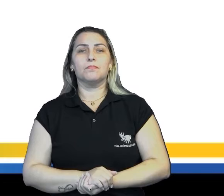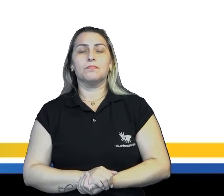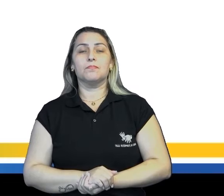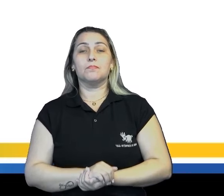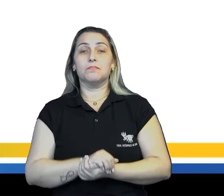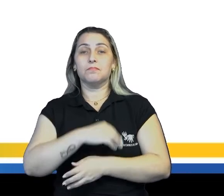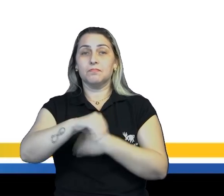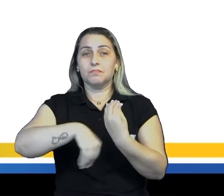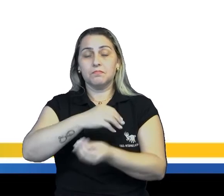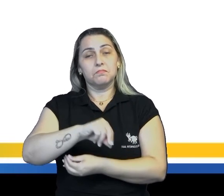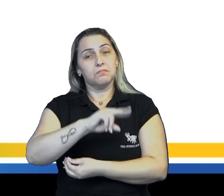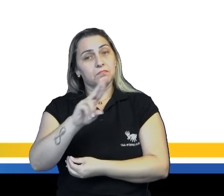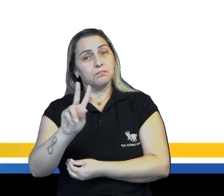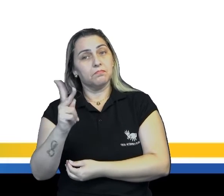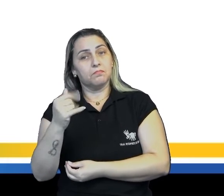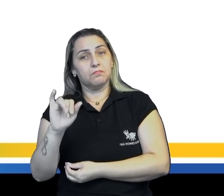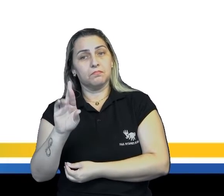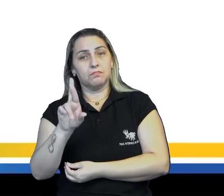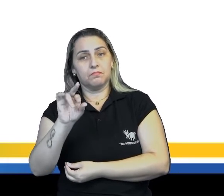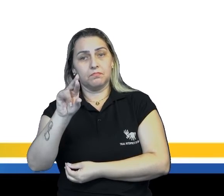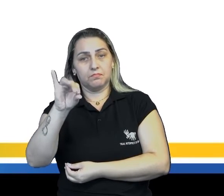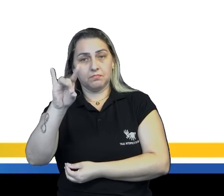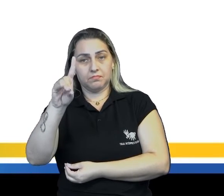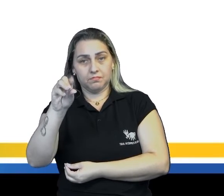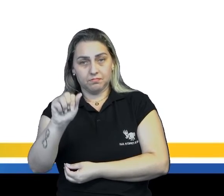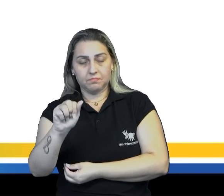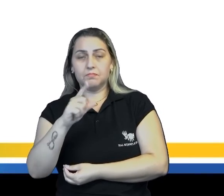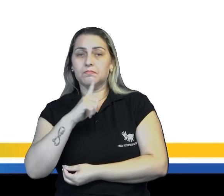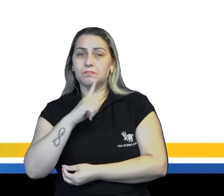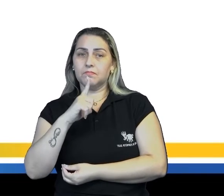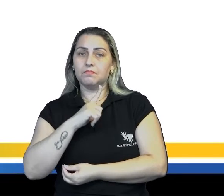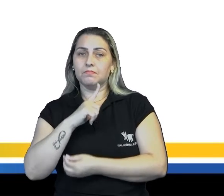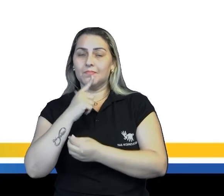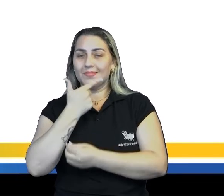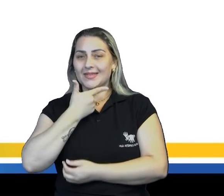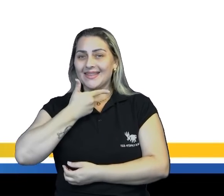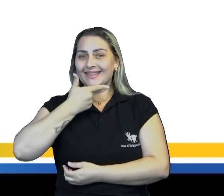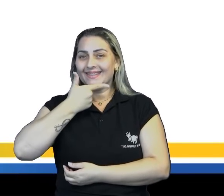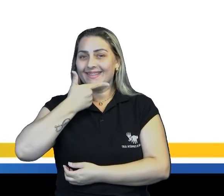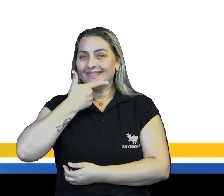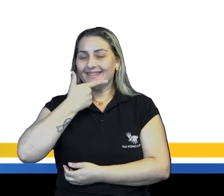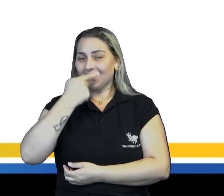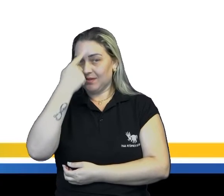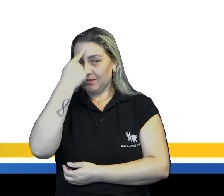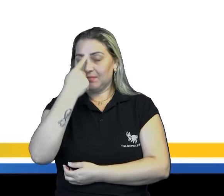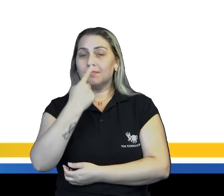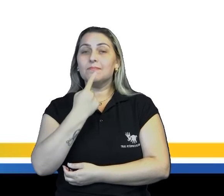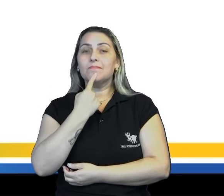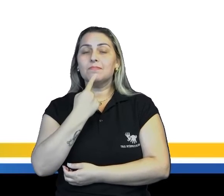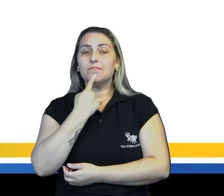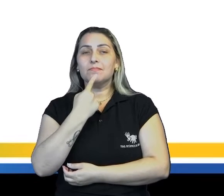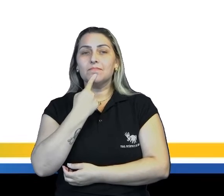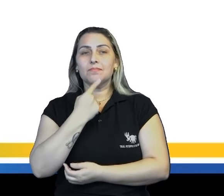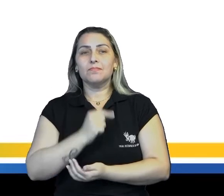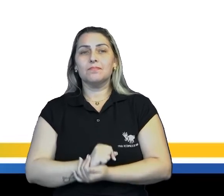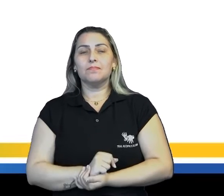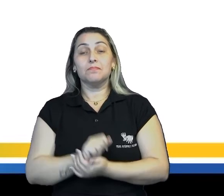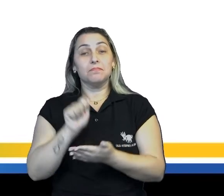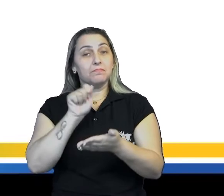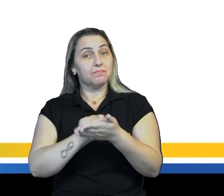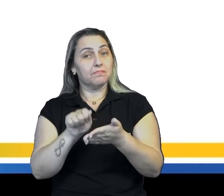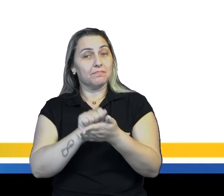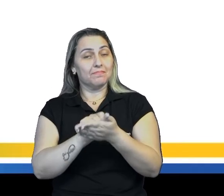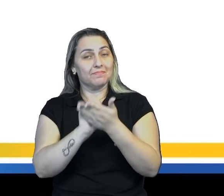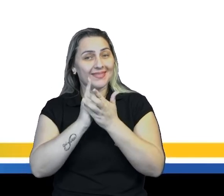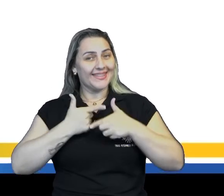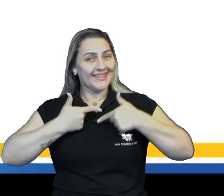Linguagem mista ou híbrida, né? Nós temos aí um sorriso, uma imagem de um sorriso, e a